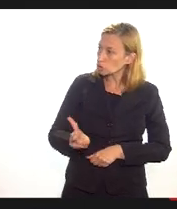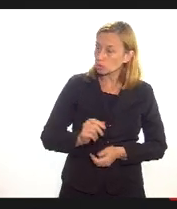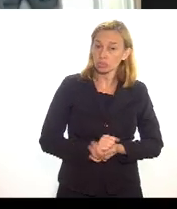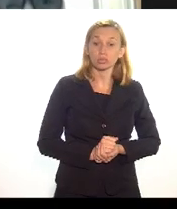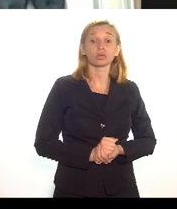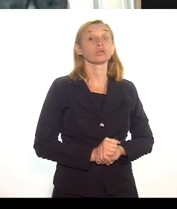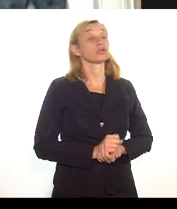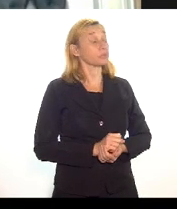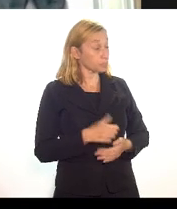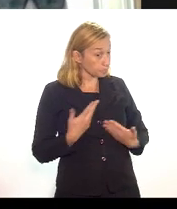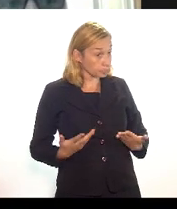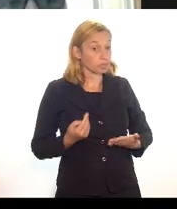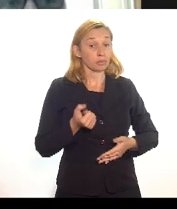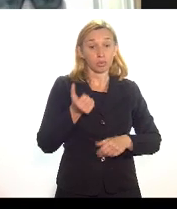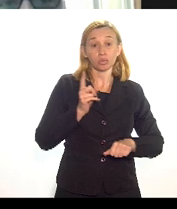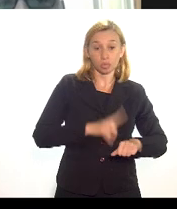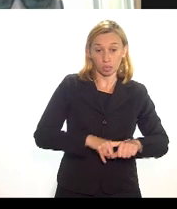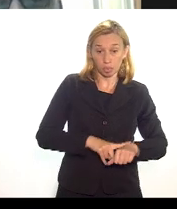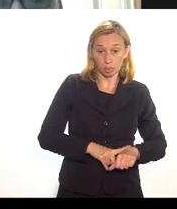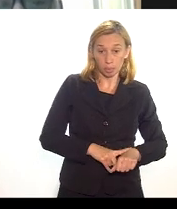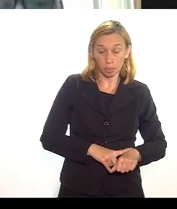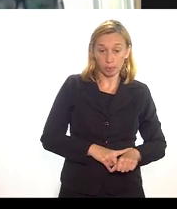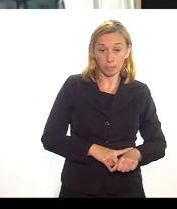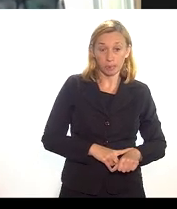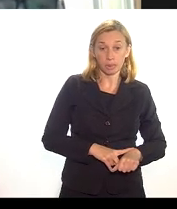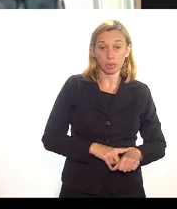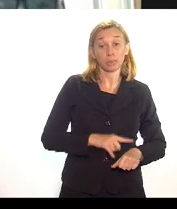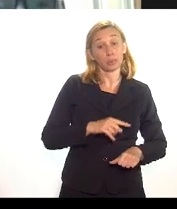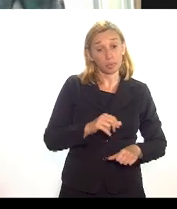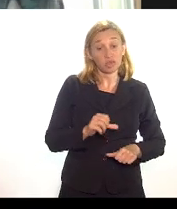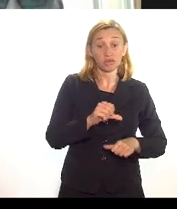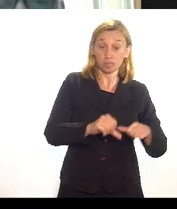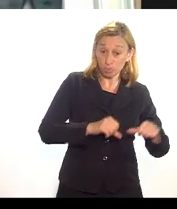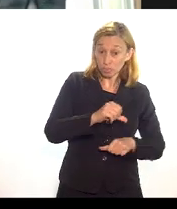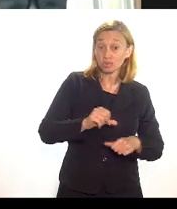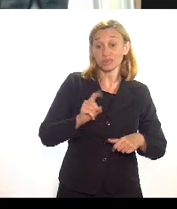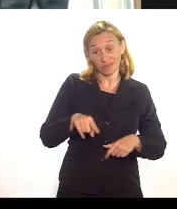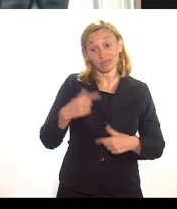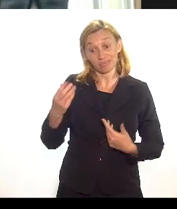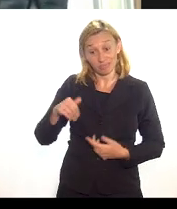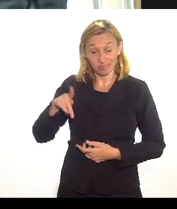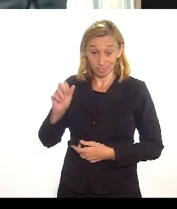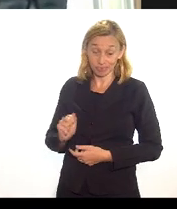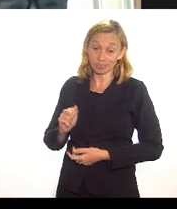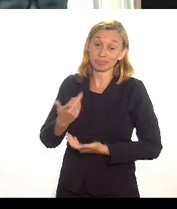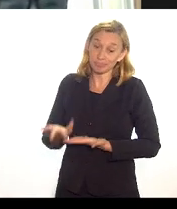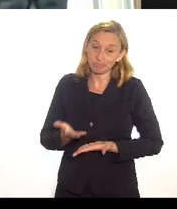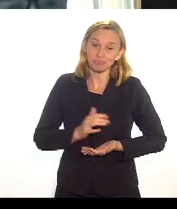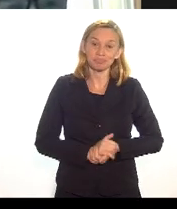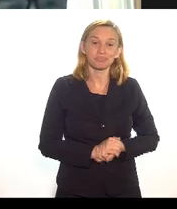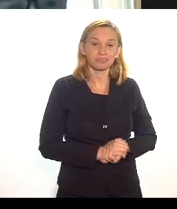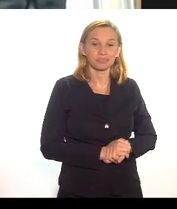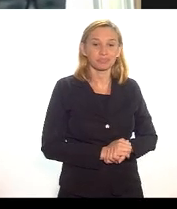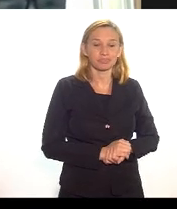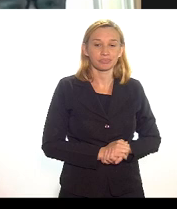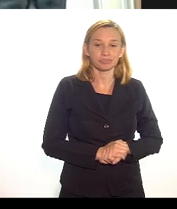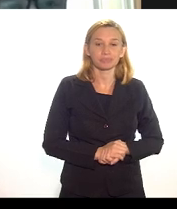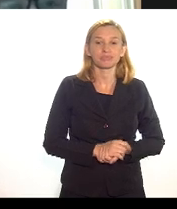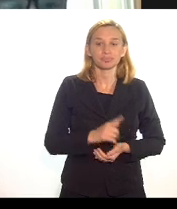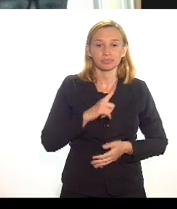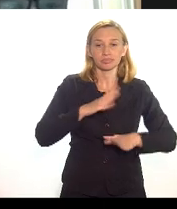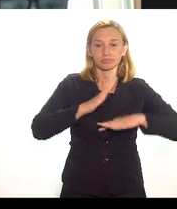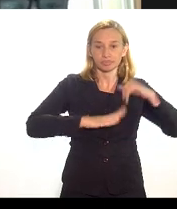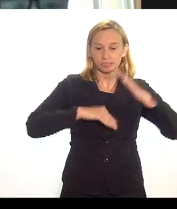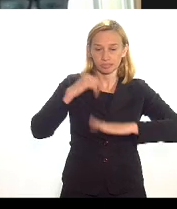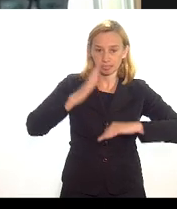Ainda é. Falei até há pouco tempo, porque a vida é dinâmica, né, Magda? Mas que é um profissional